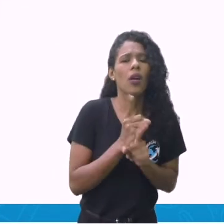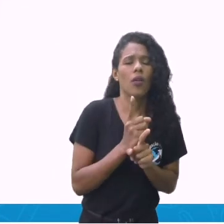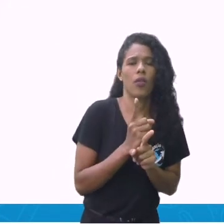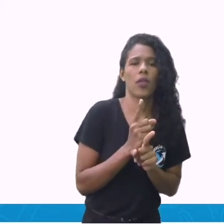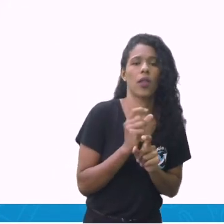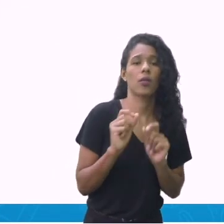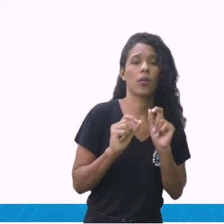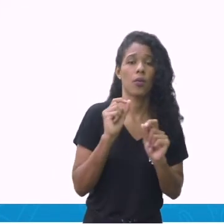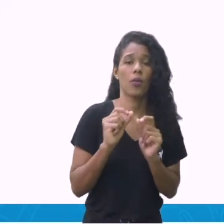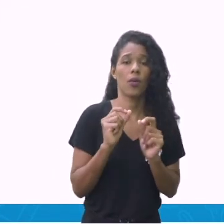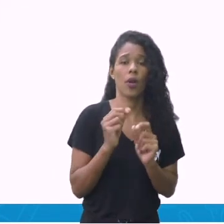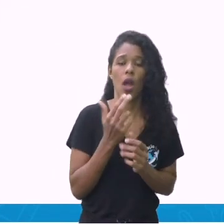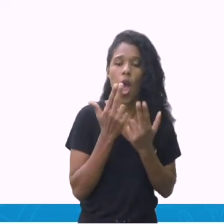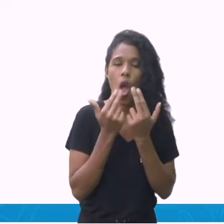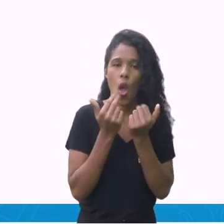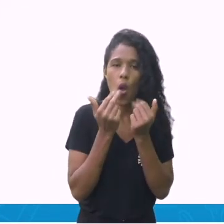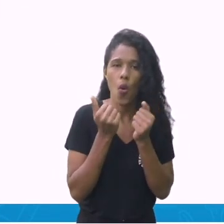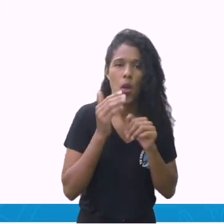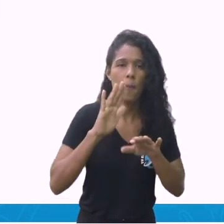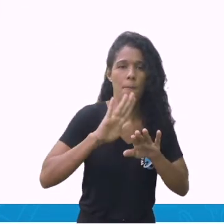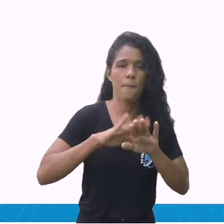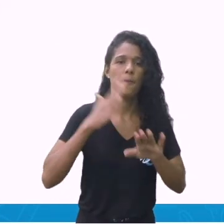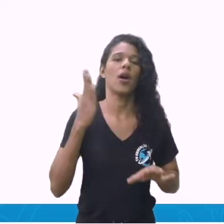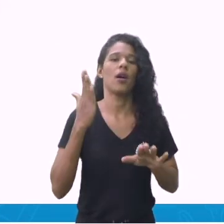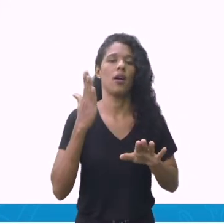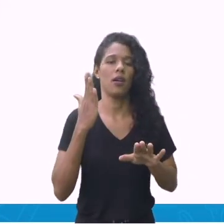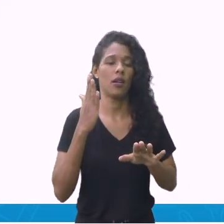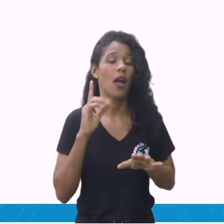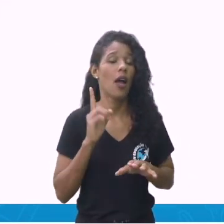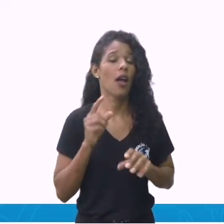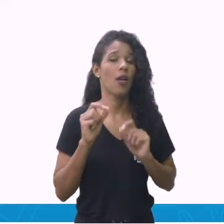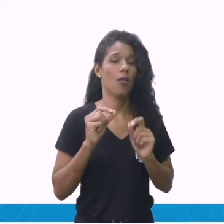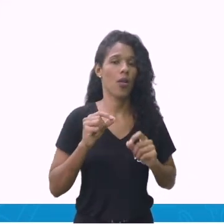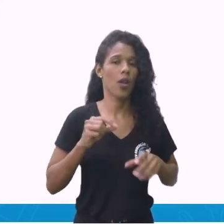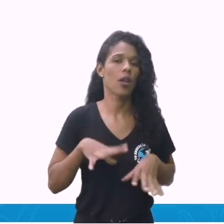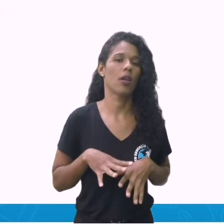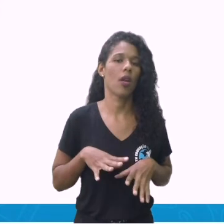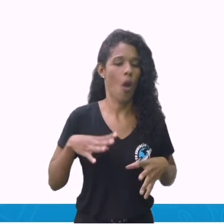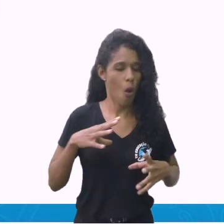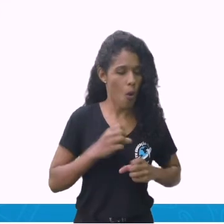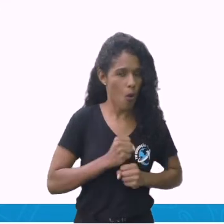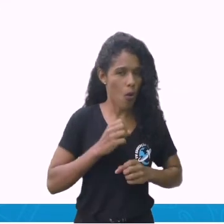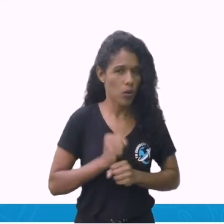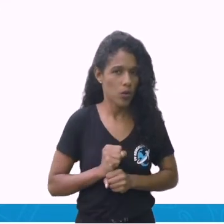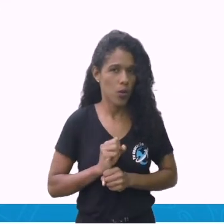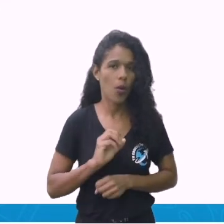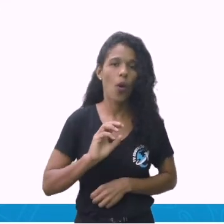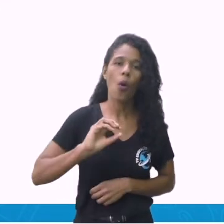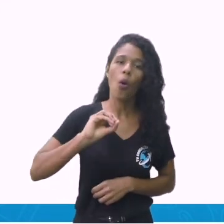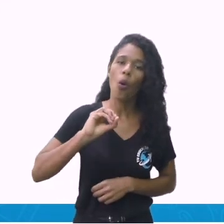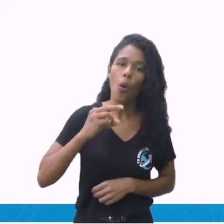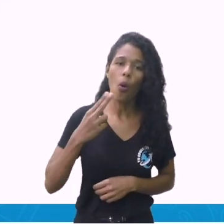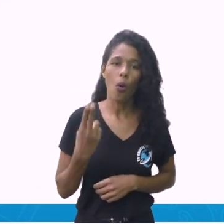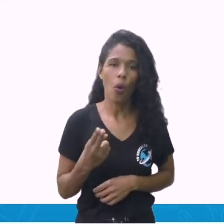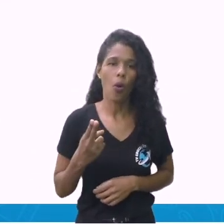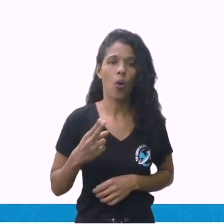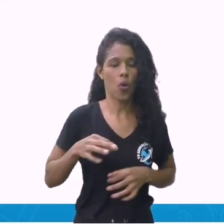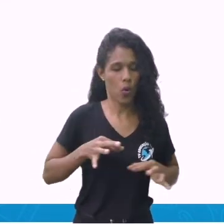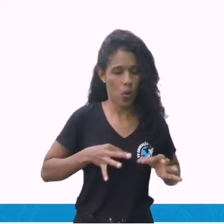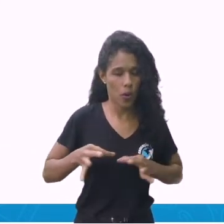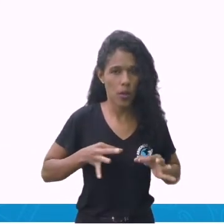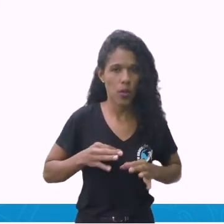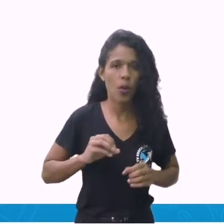no alimento, ele é chamado de construtor, ou regulador, ou energético. Não é isso?